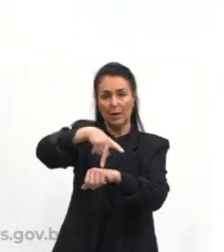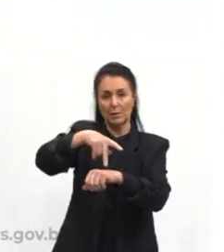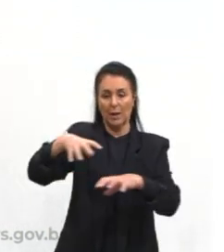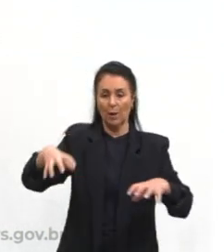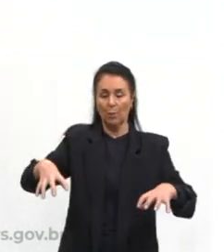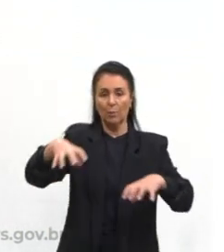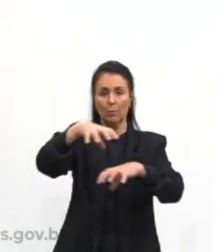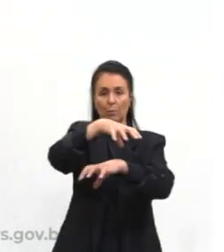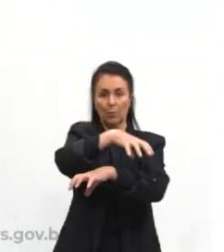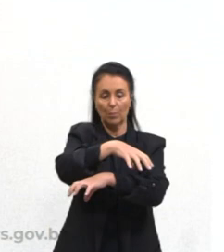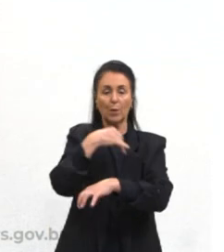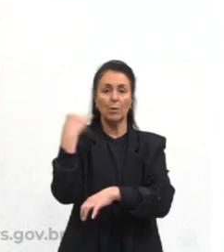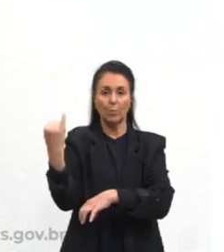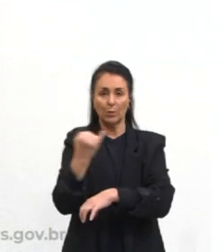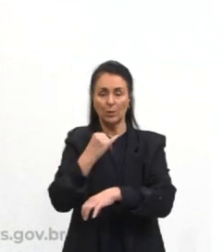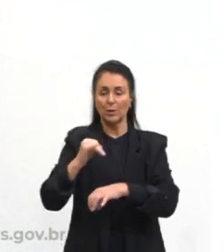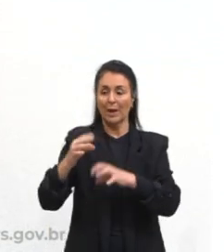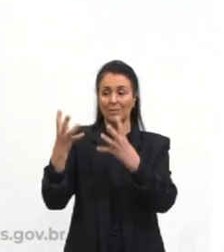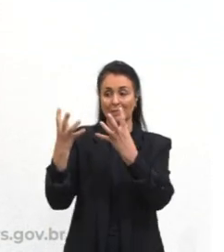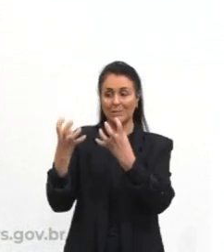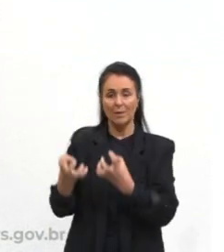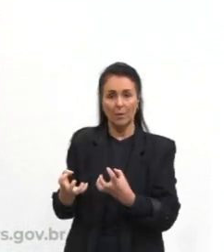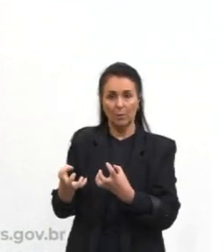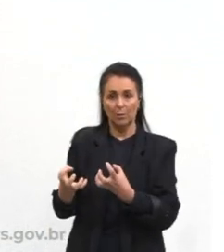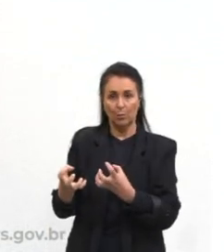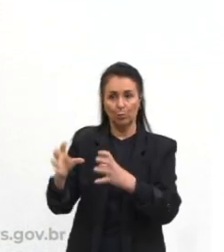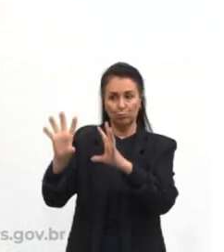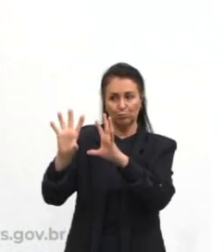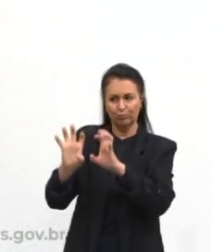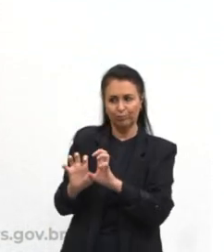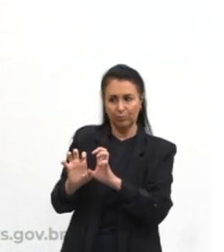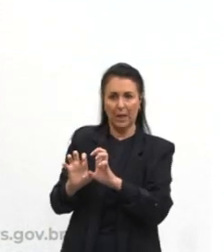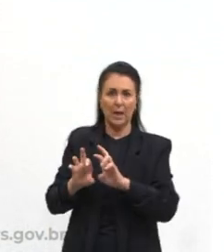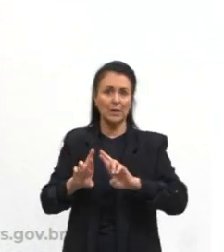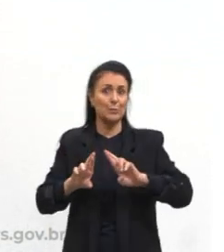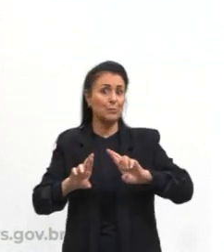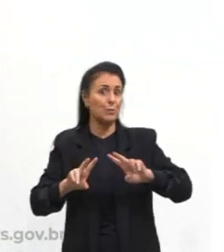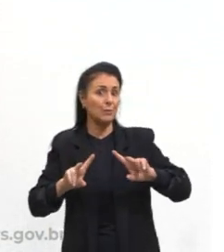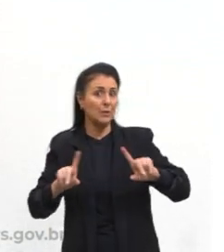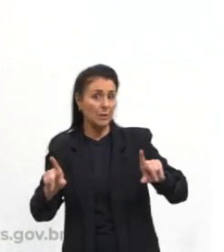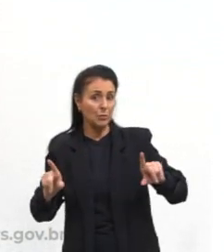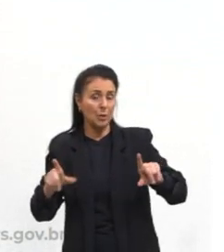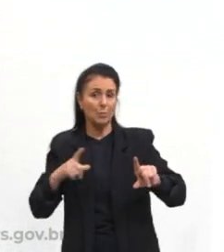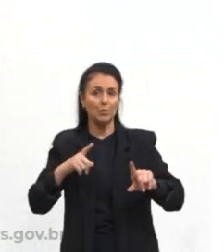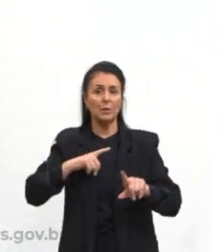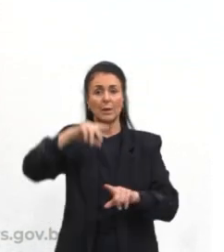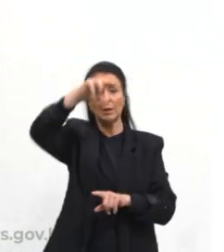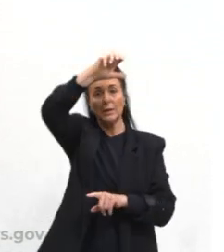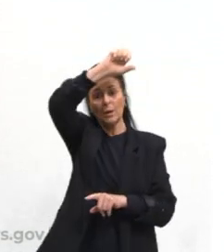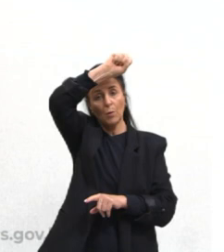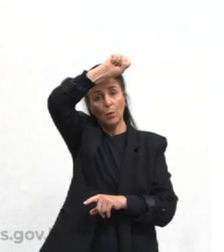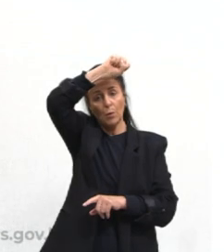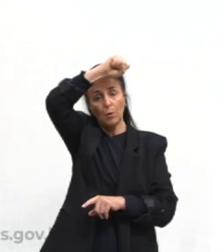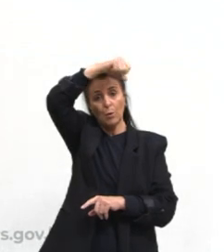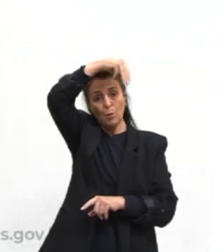gente viu né que ele é o Seco Ele é bem diferente então ele pega ali o Mato Grosso Goiás né E vai até